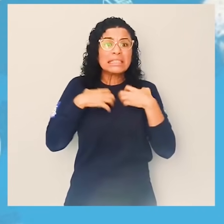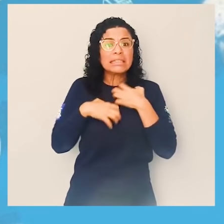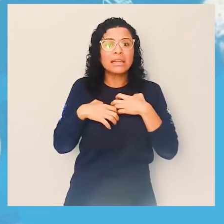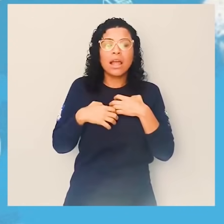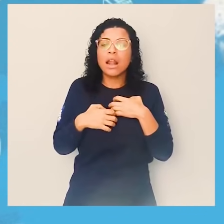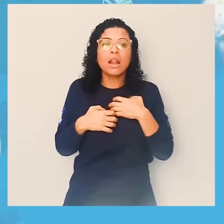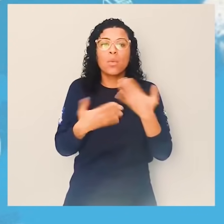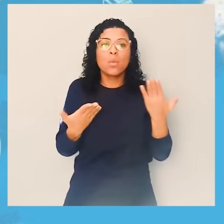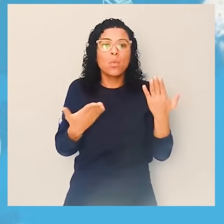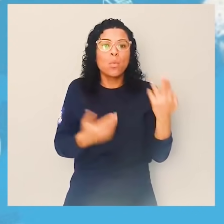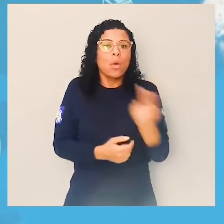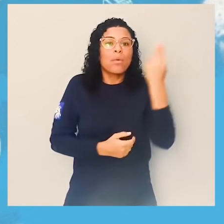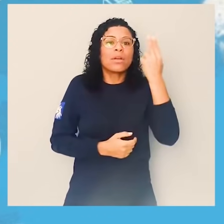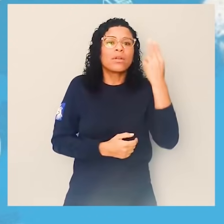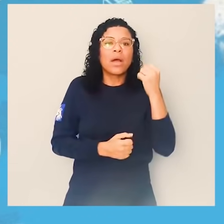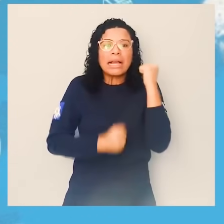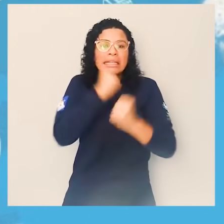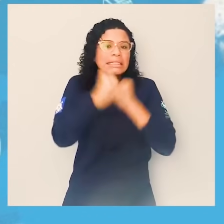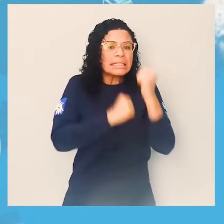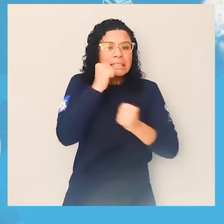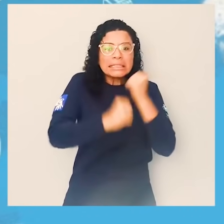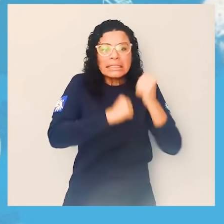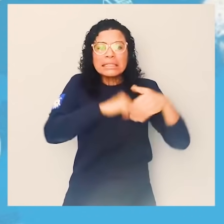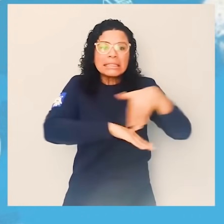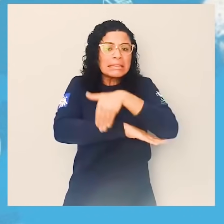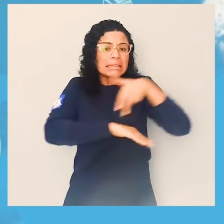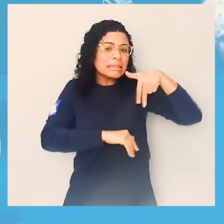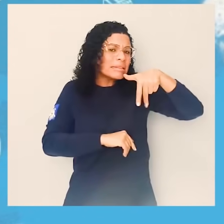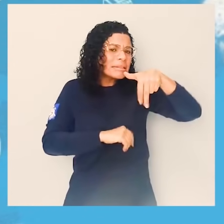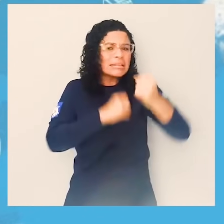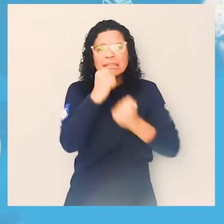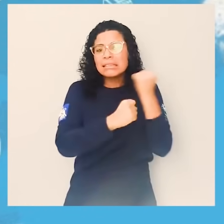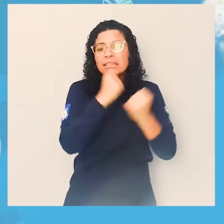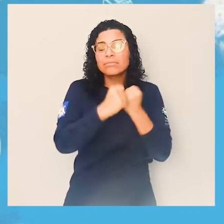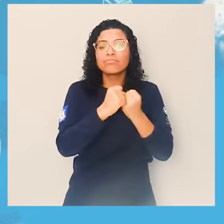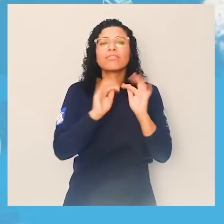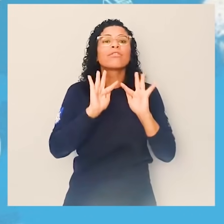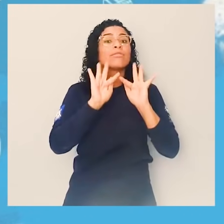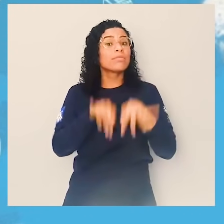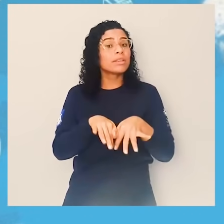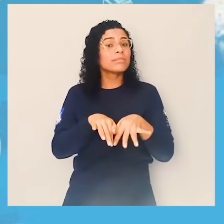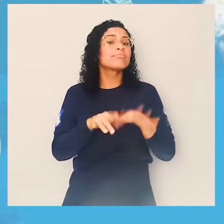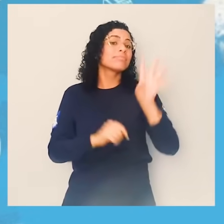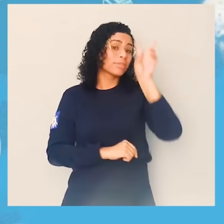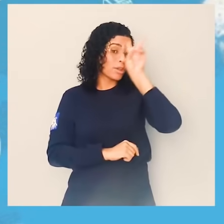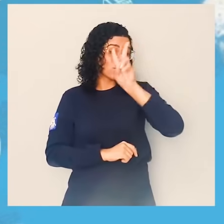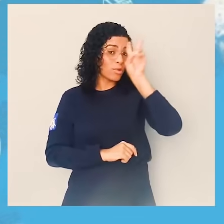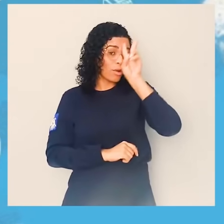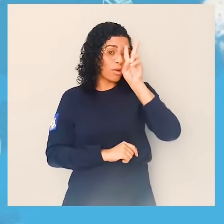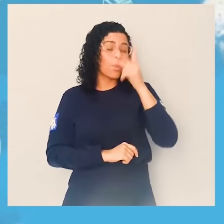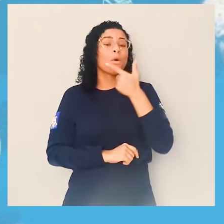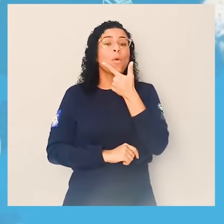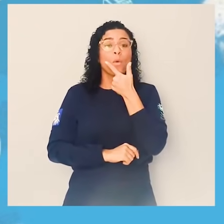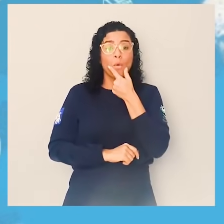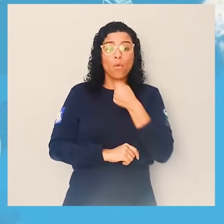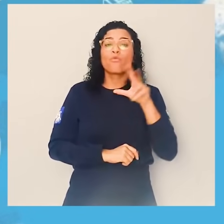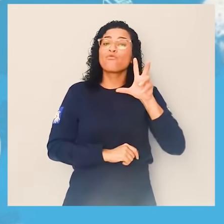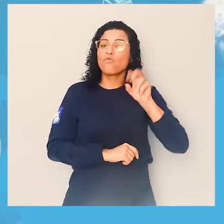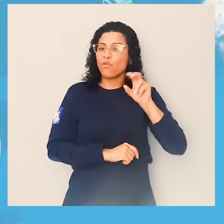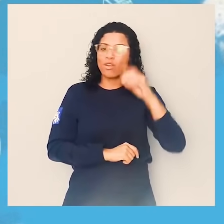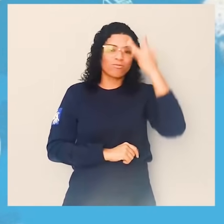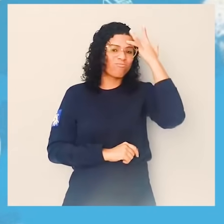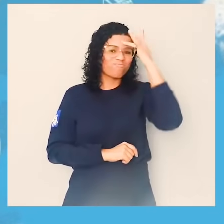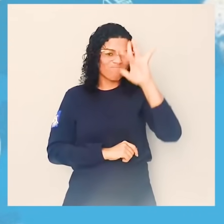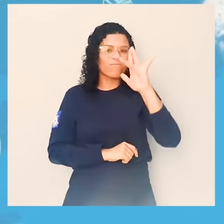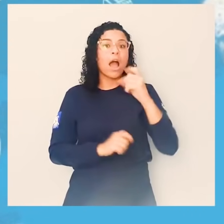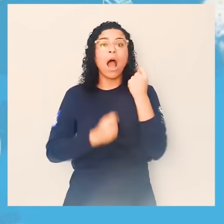apavorado, até que ele não aguentou mais e saiu correndo pela estrada. O fim dessa história meu avô não sabia. Uns